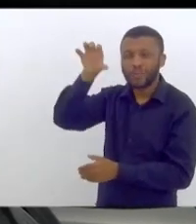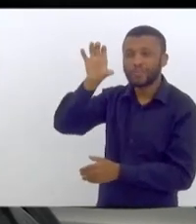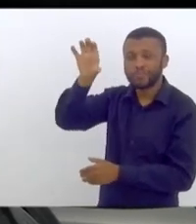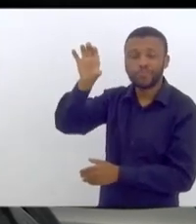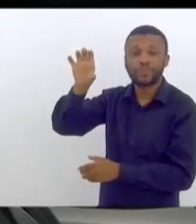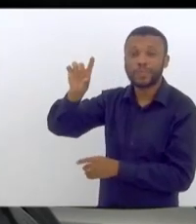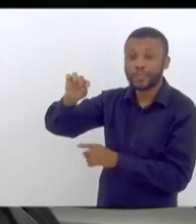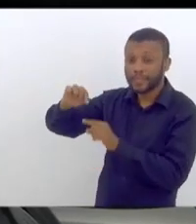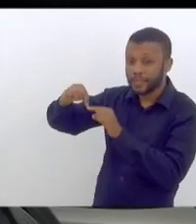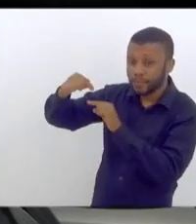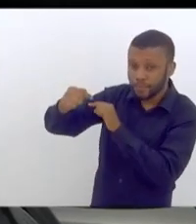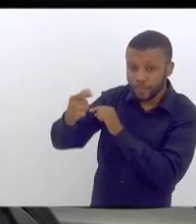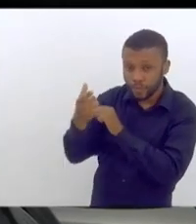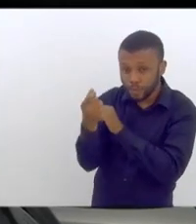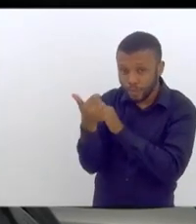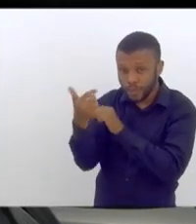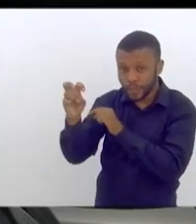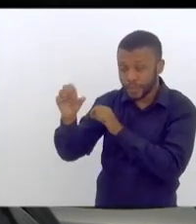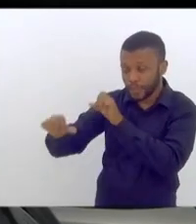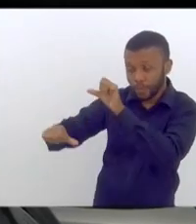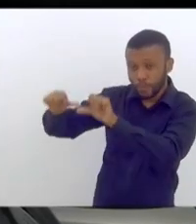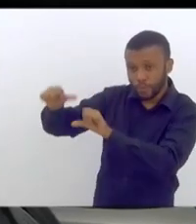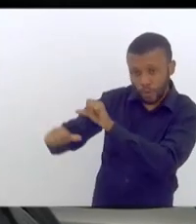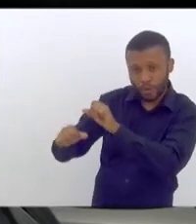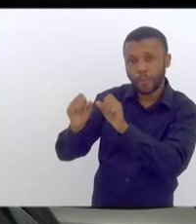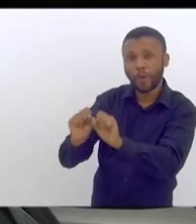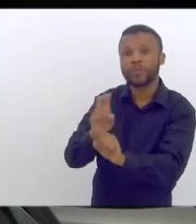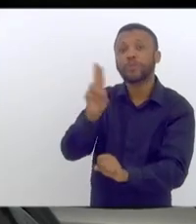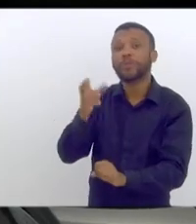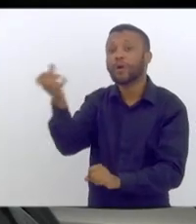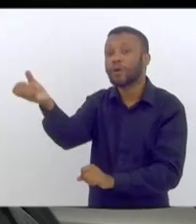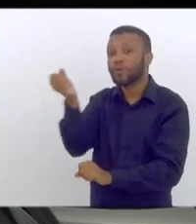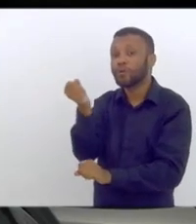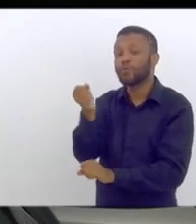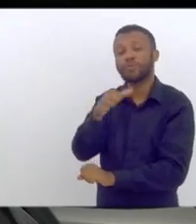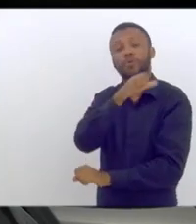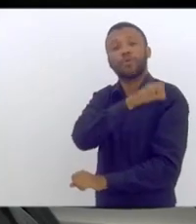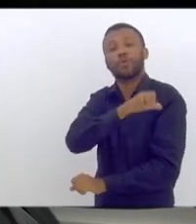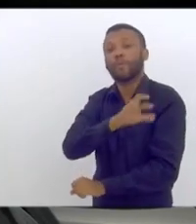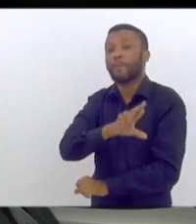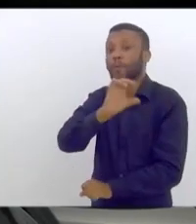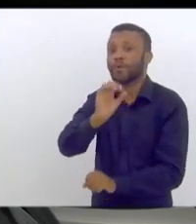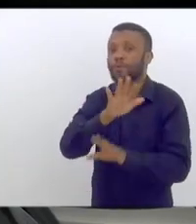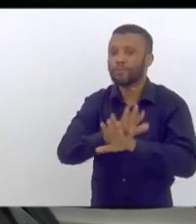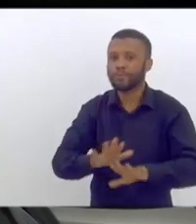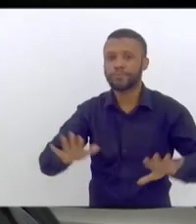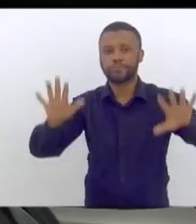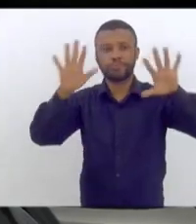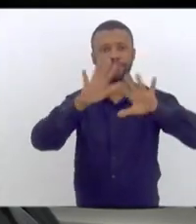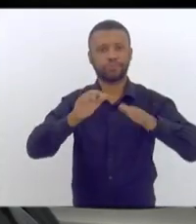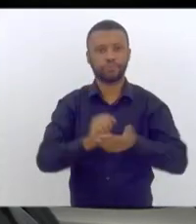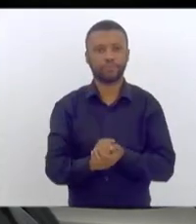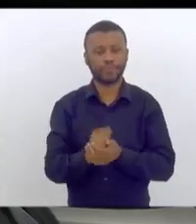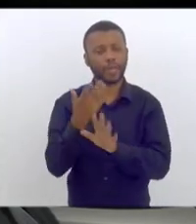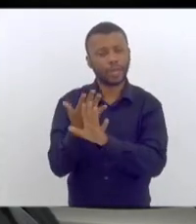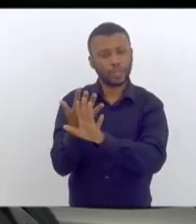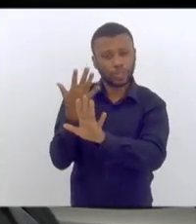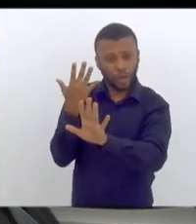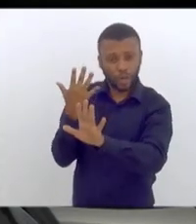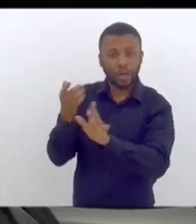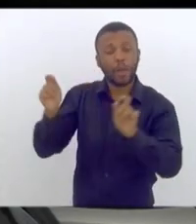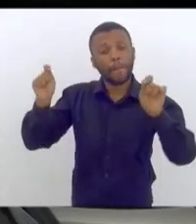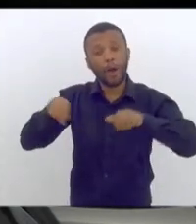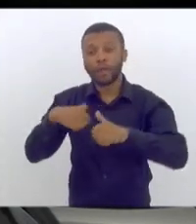todo o território do Estado esse projeto Além disso o Frank ele também historicamente ele pode apoiar outras ações